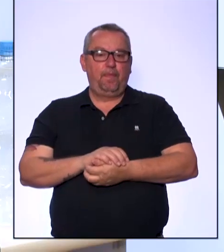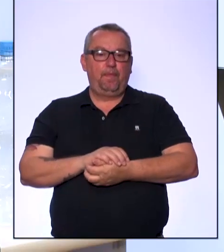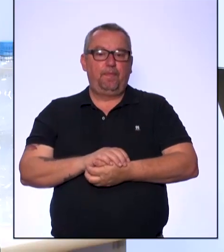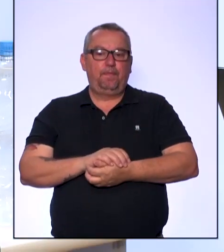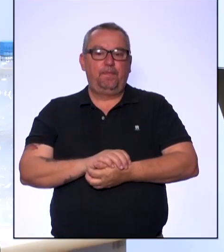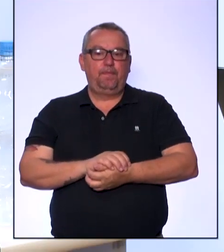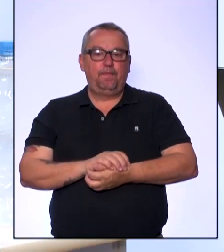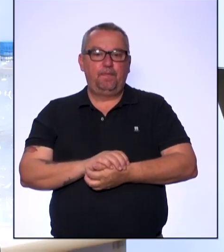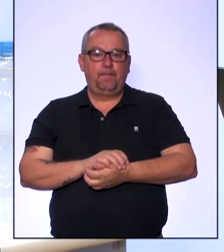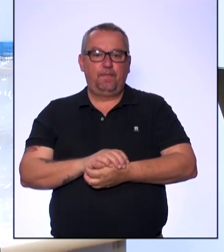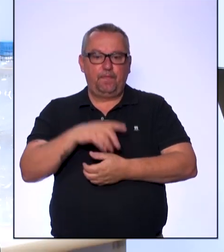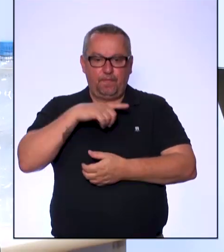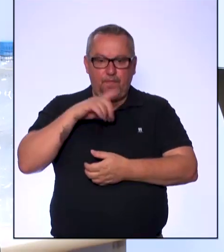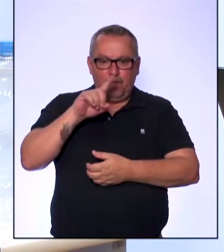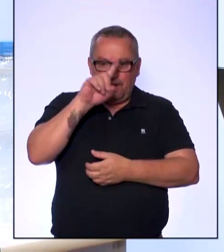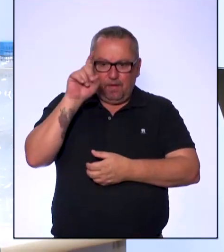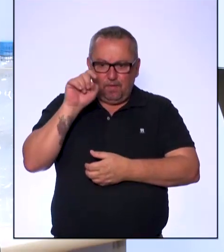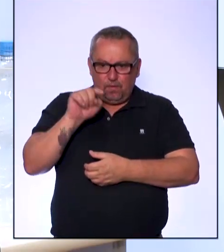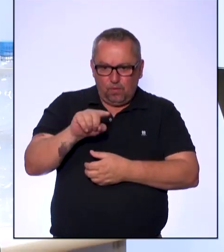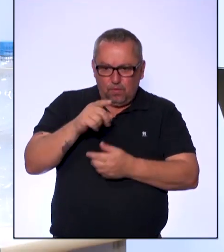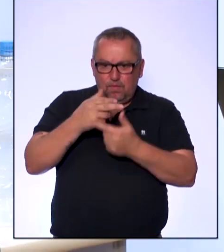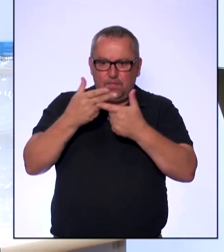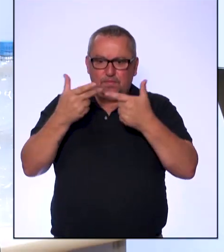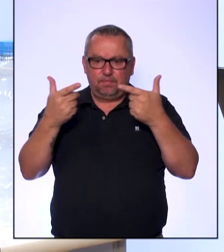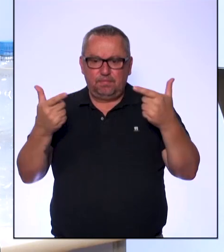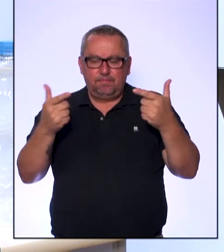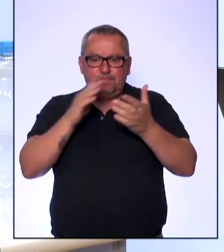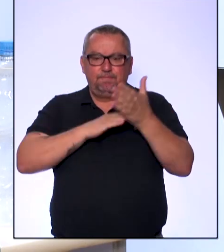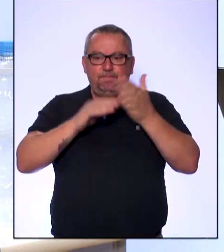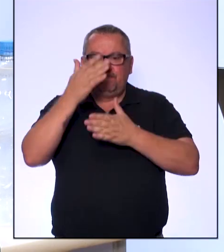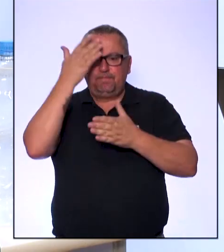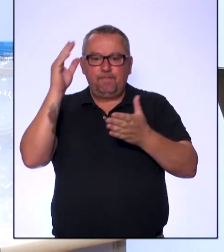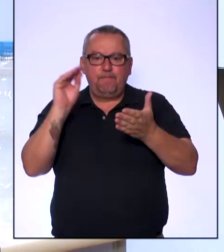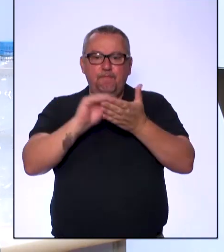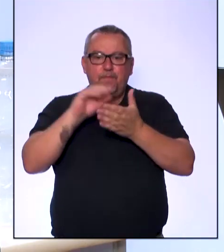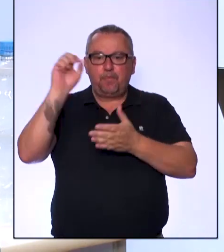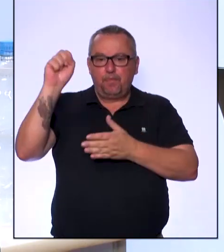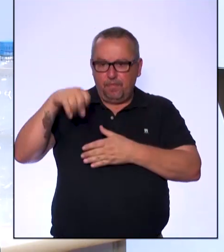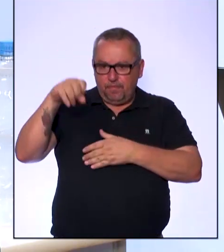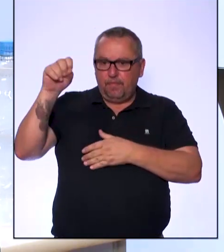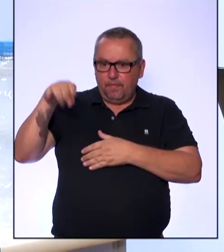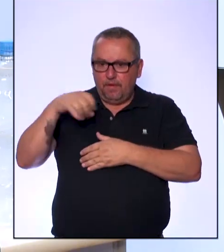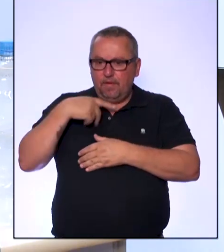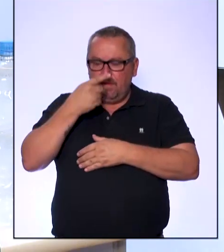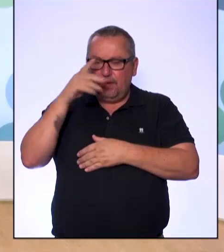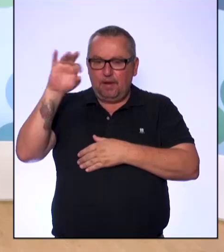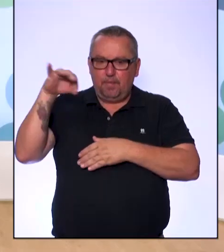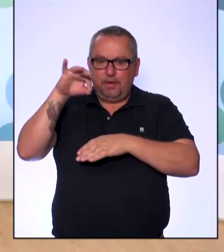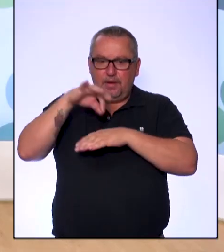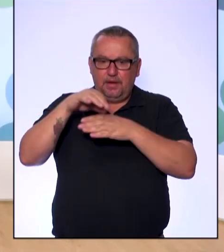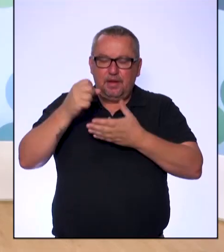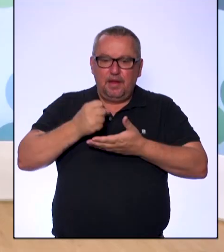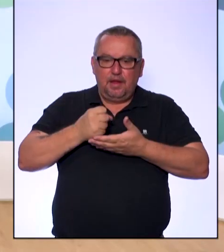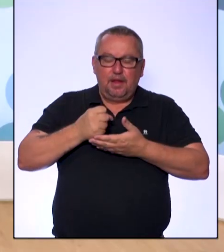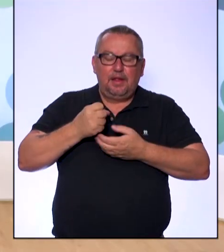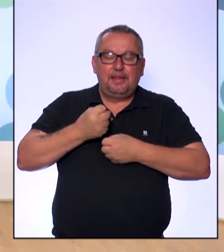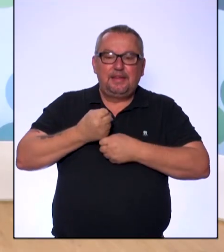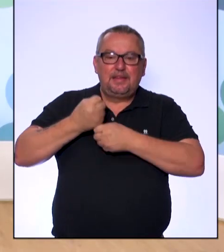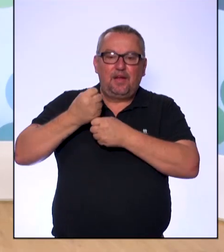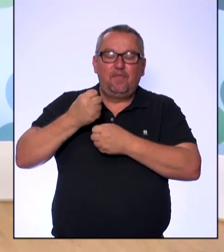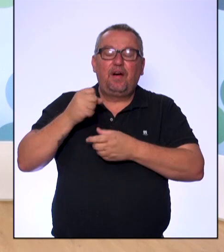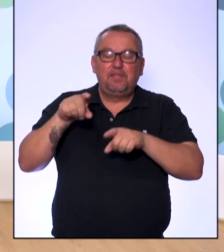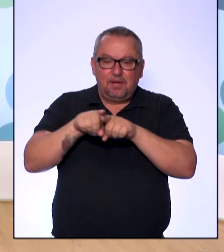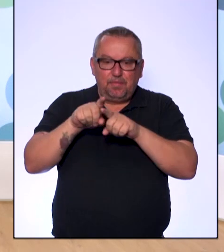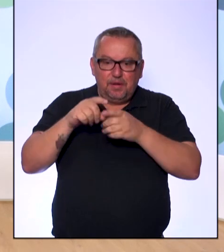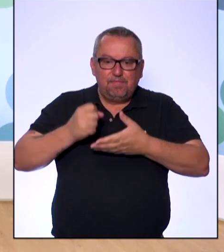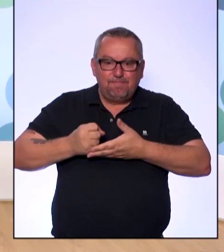bem. Ficou alguma dúvida, gente? Então, todos colocaram aqui sim, que falam das abelhas. Salvar as abelhas, né? O Igor trata aqui, né? Salvar as